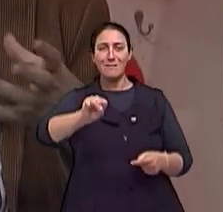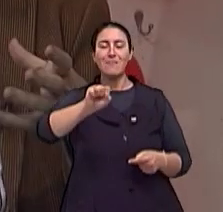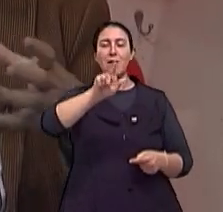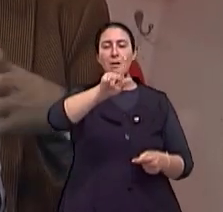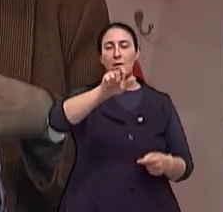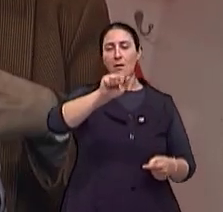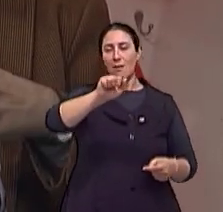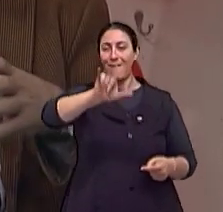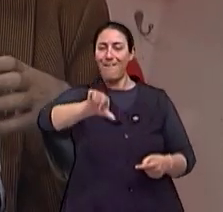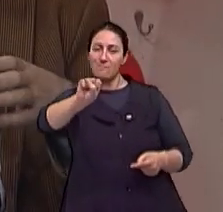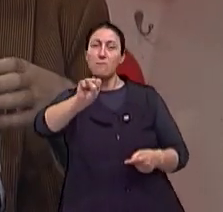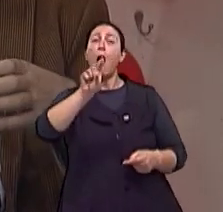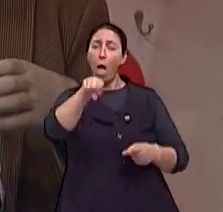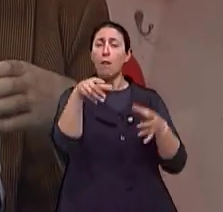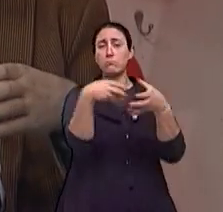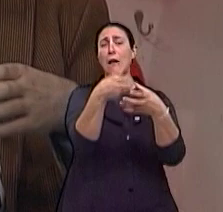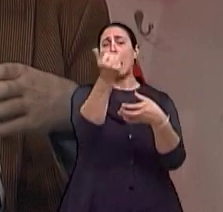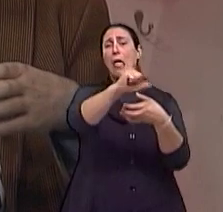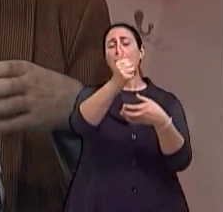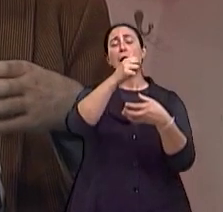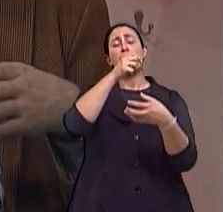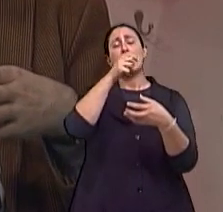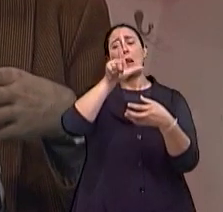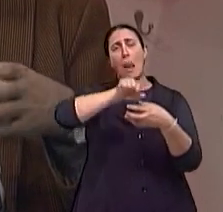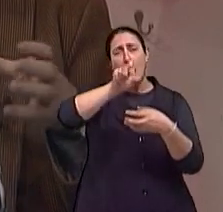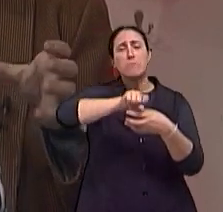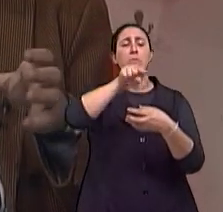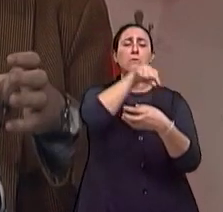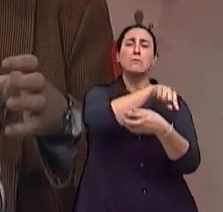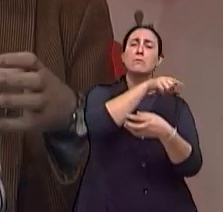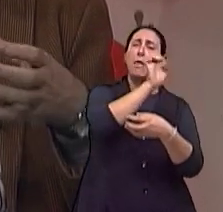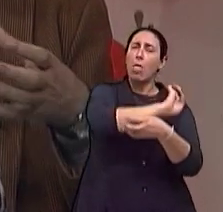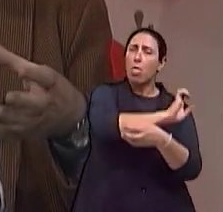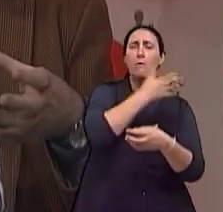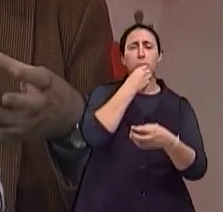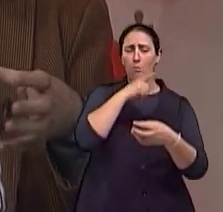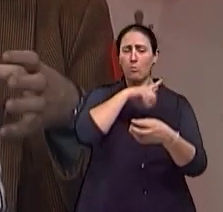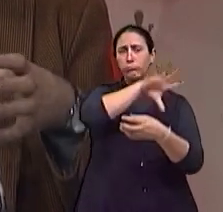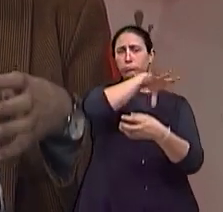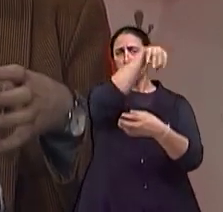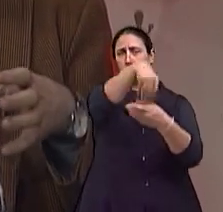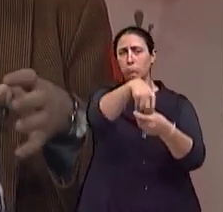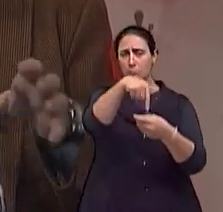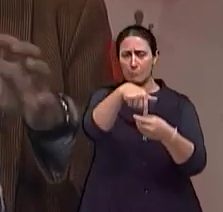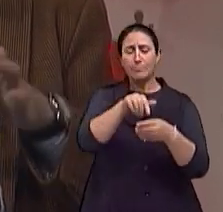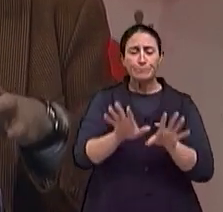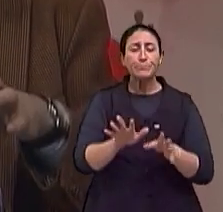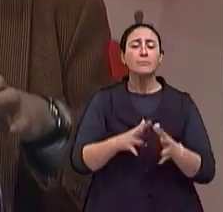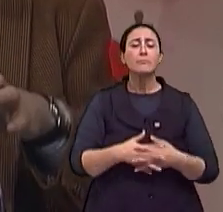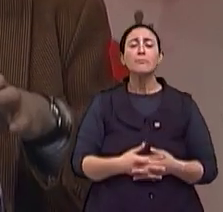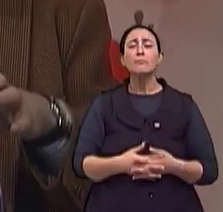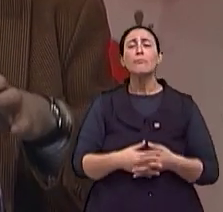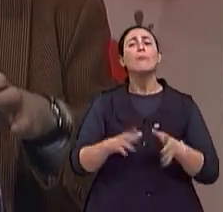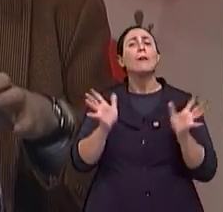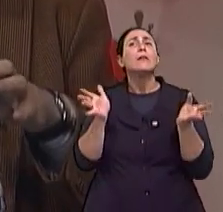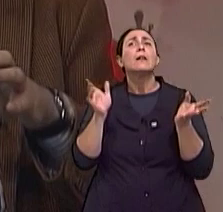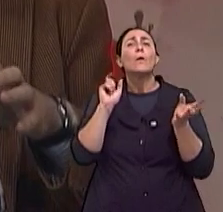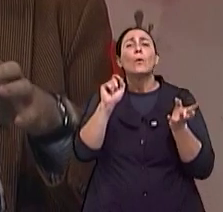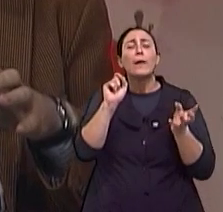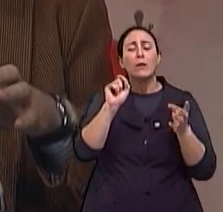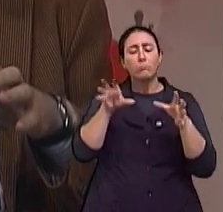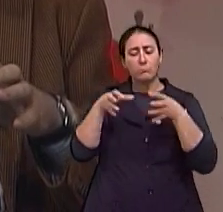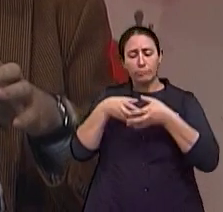Esses góis, então, eles criaram uma espécie de um microgrupo, de um nicho de homens que sentem atração por